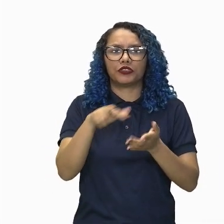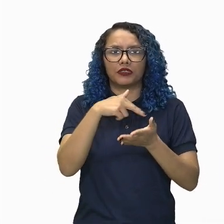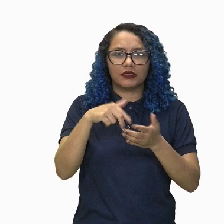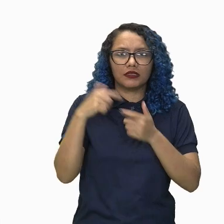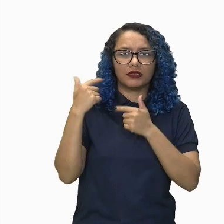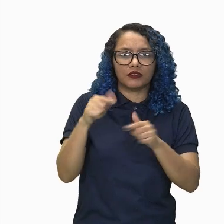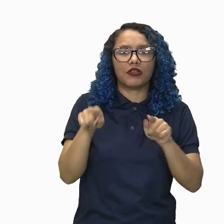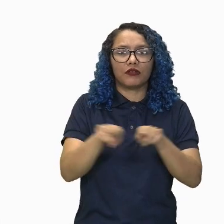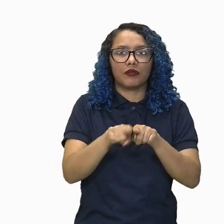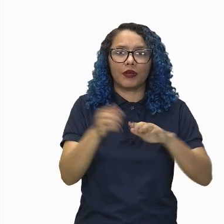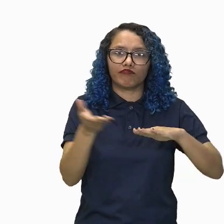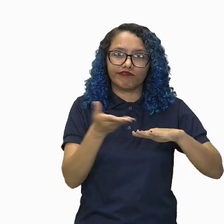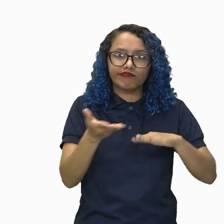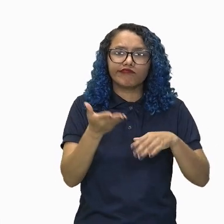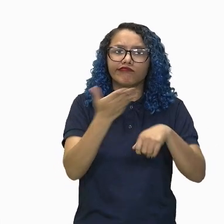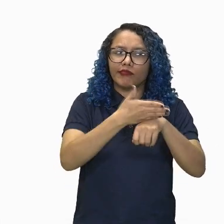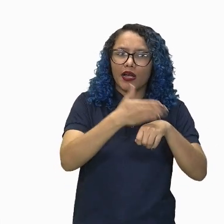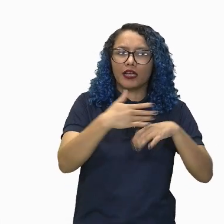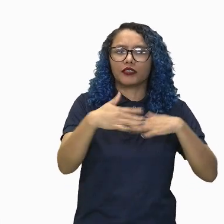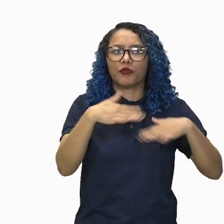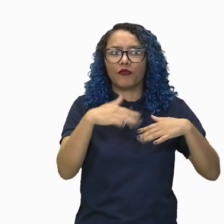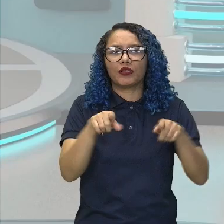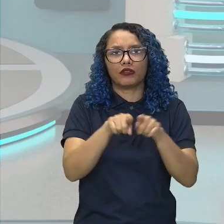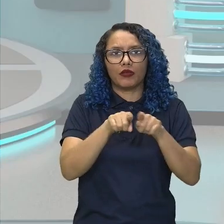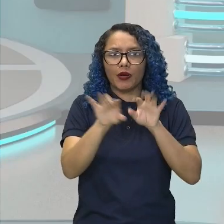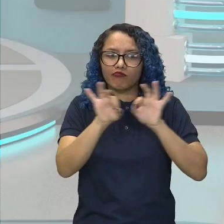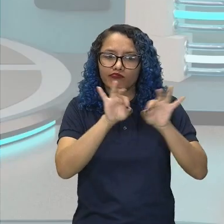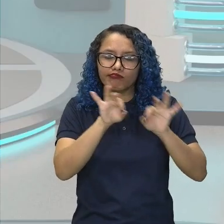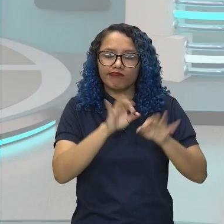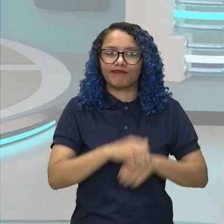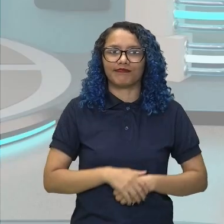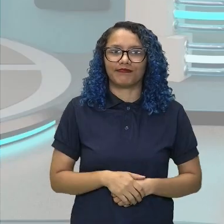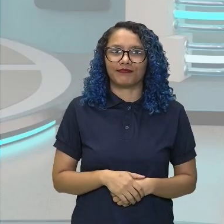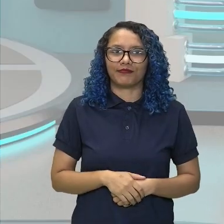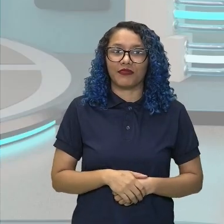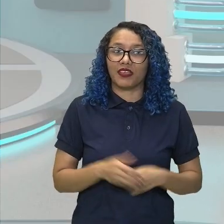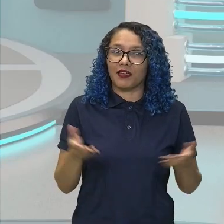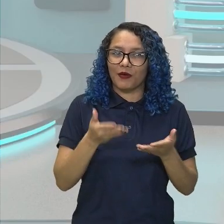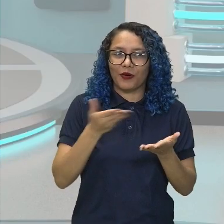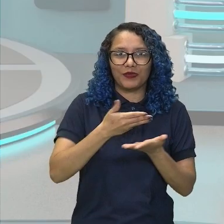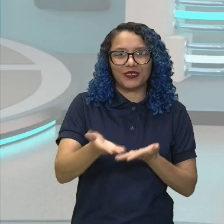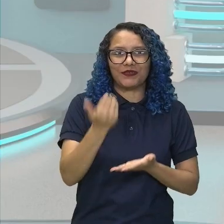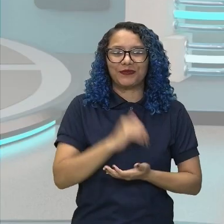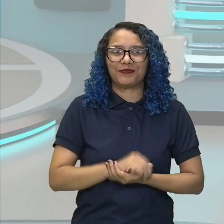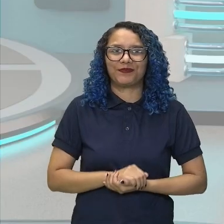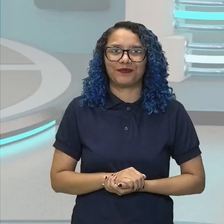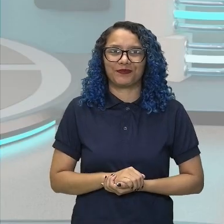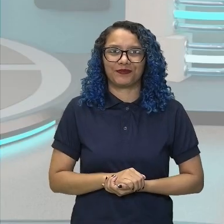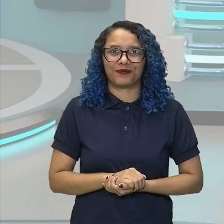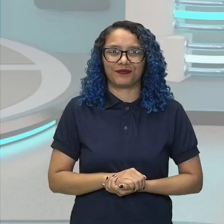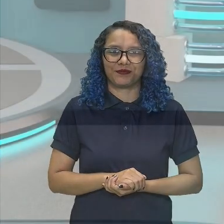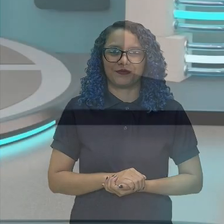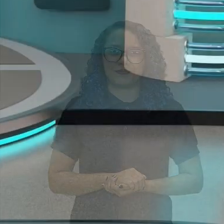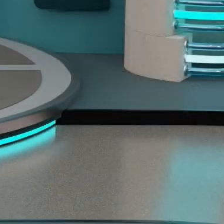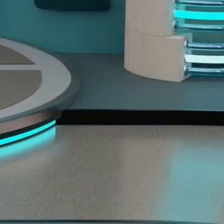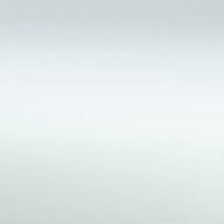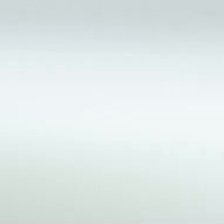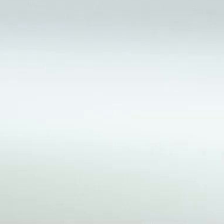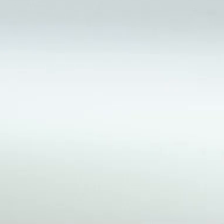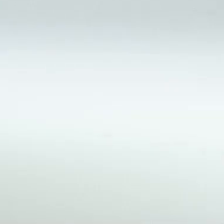tradicional e contemporânea, coreografia e composição. Vamos então à nossa aula de hoje.